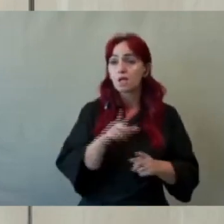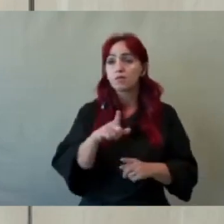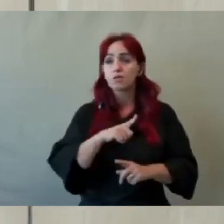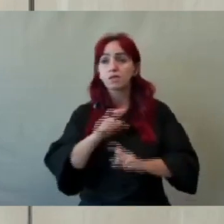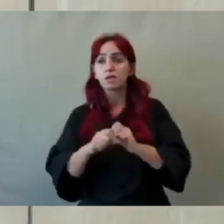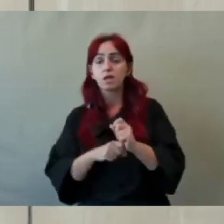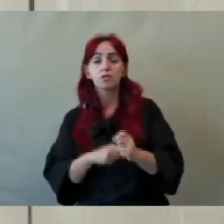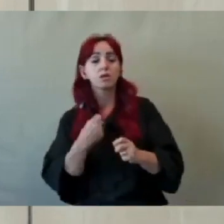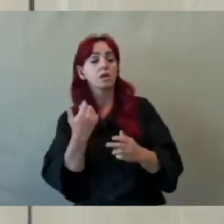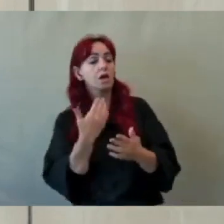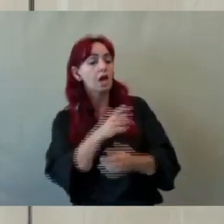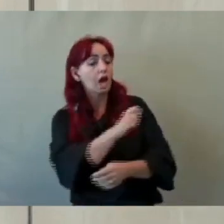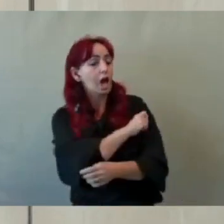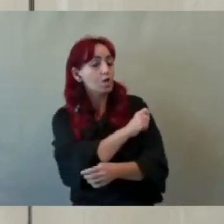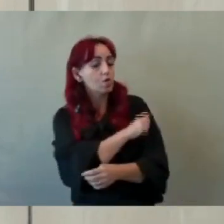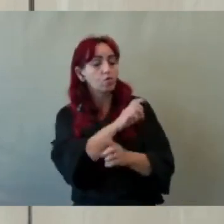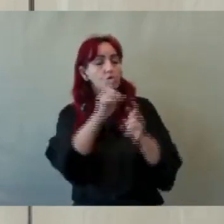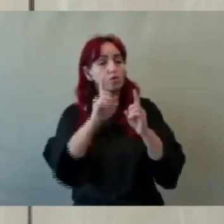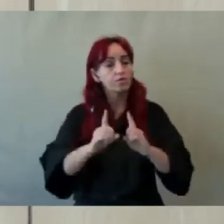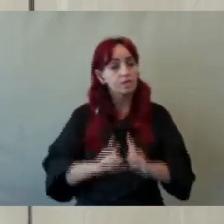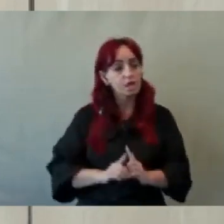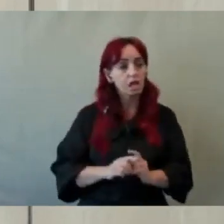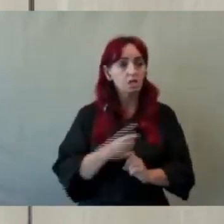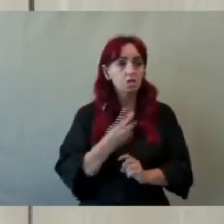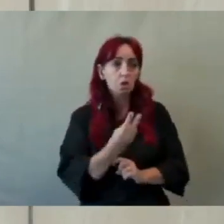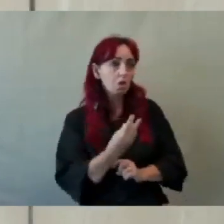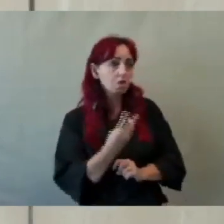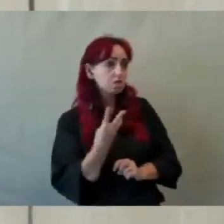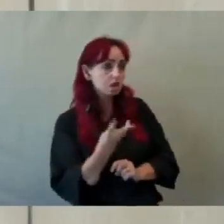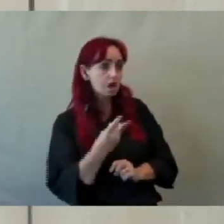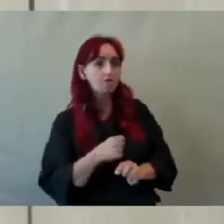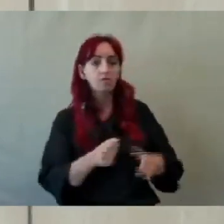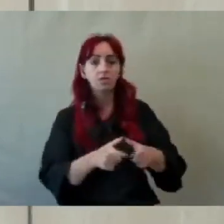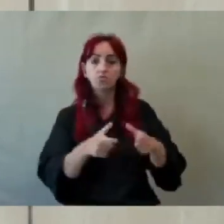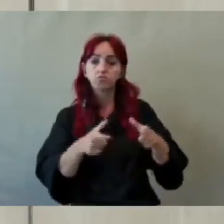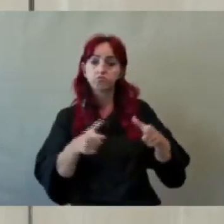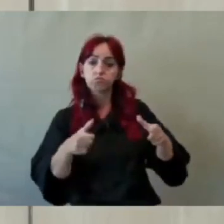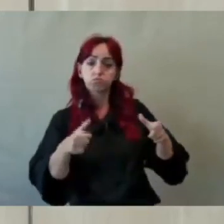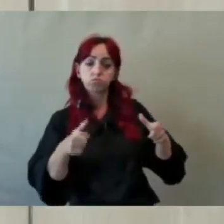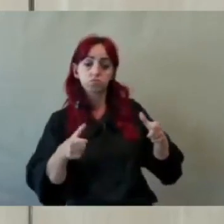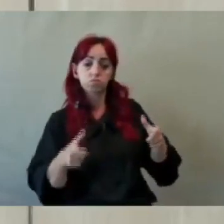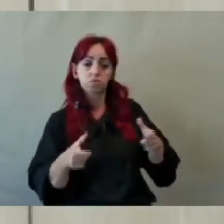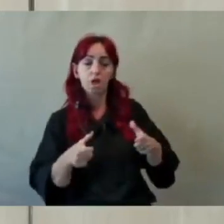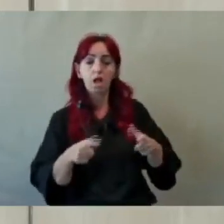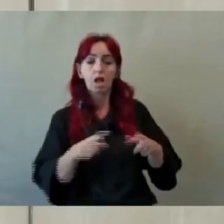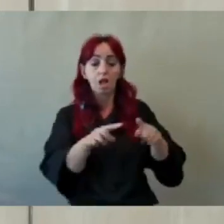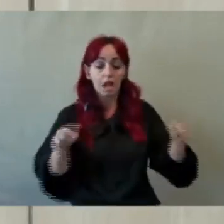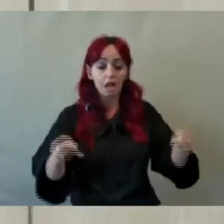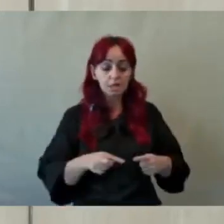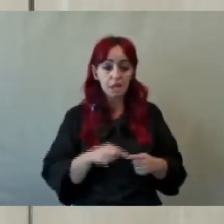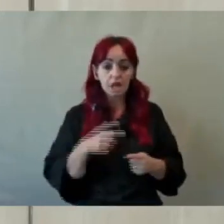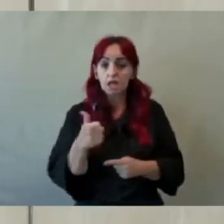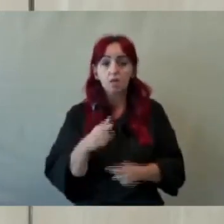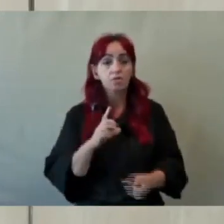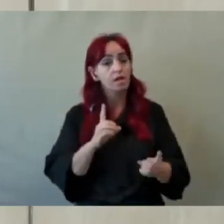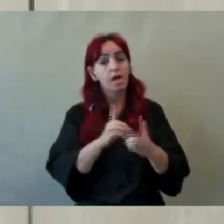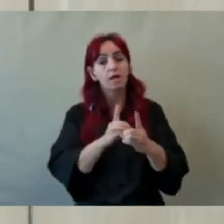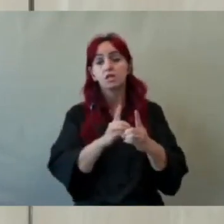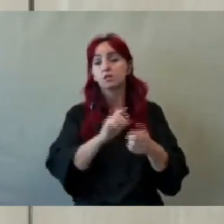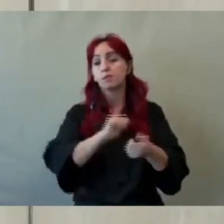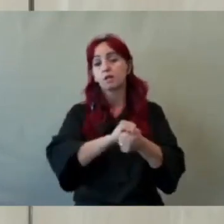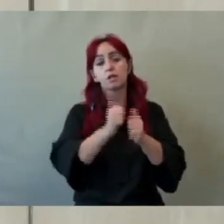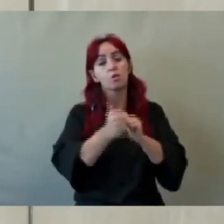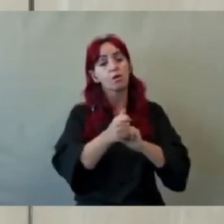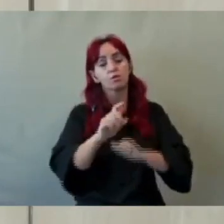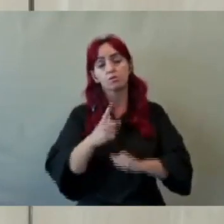estudantes com deficiência, tem 2, 3, e você vai aumentando o número de alunos na sala de aula, não vai ter um atendimento adequado de